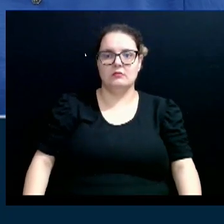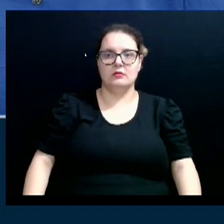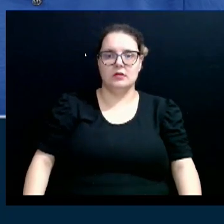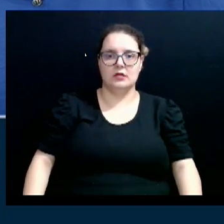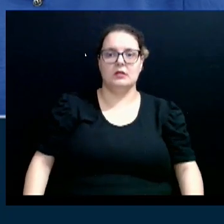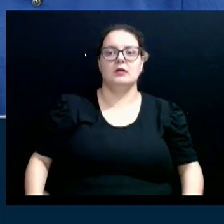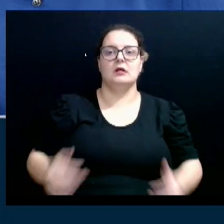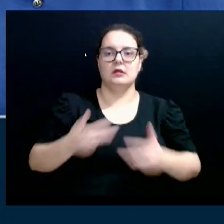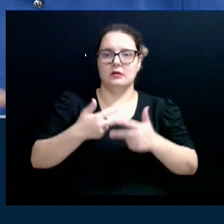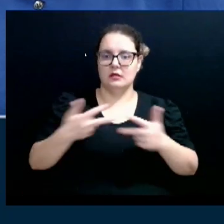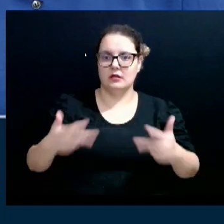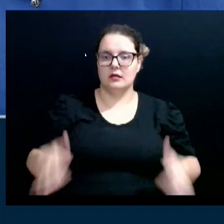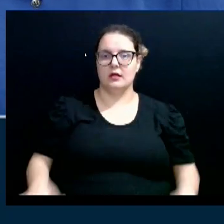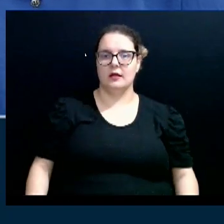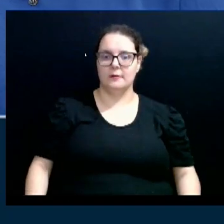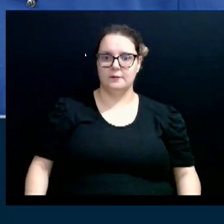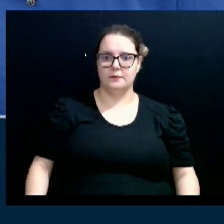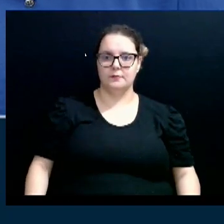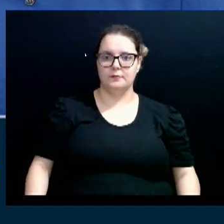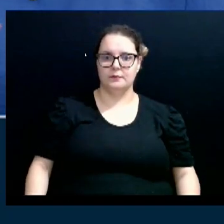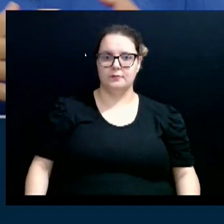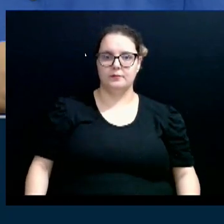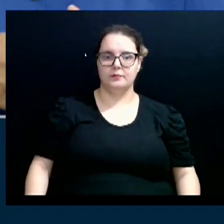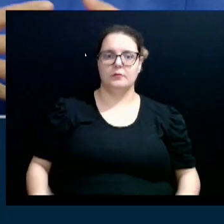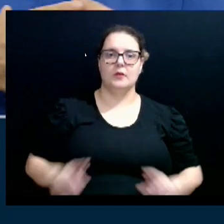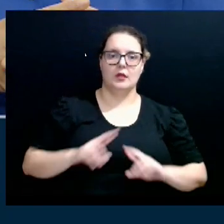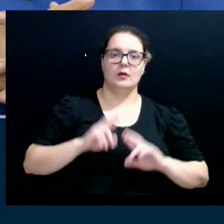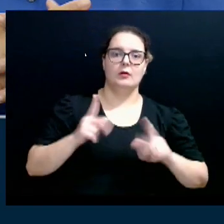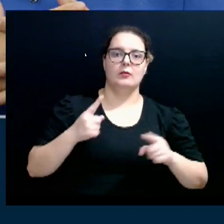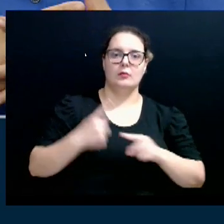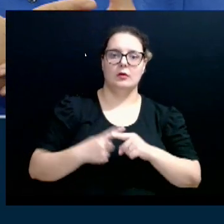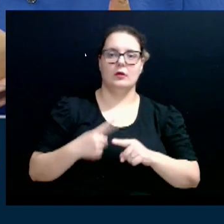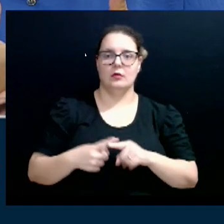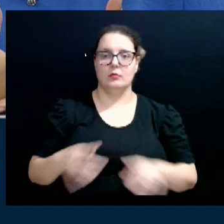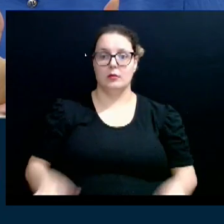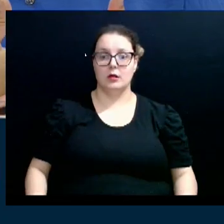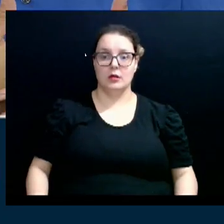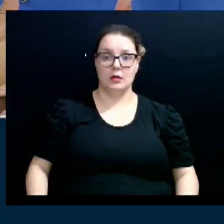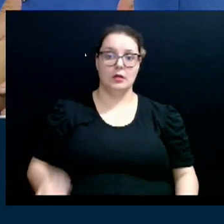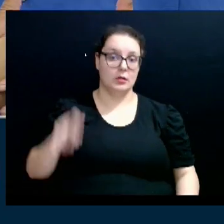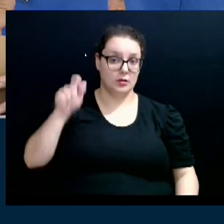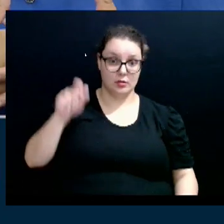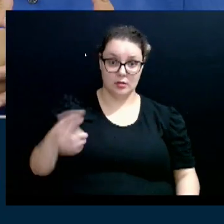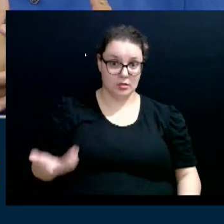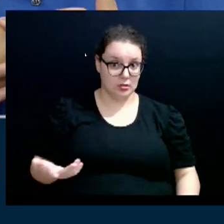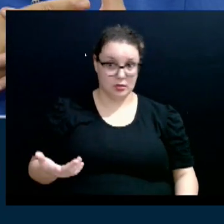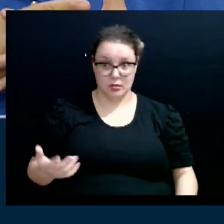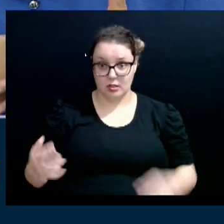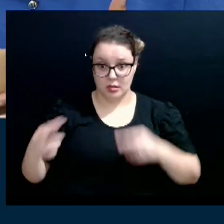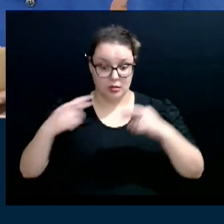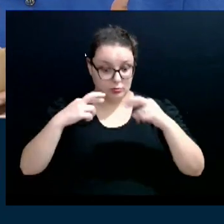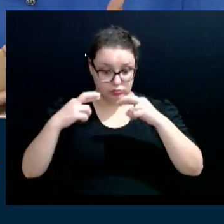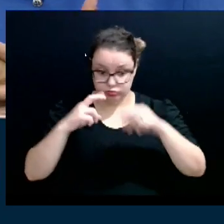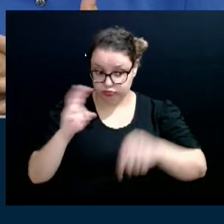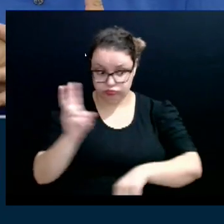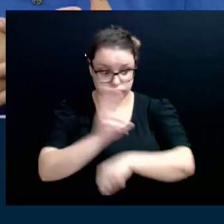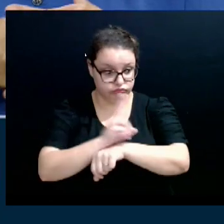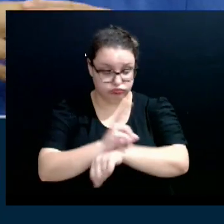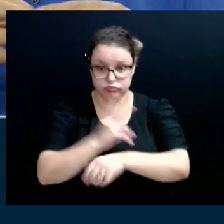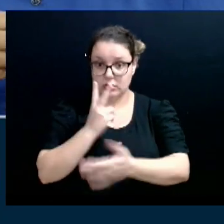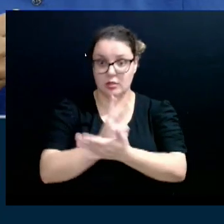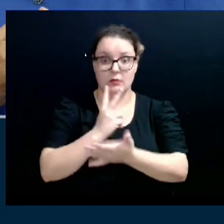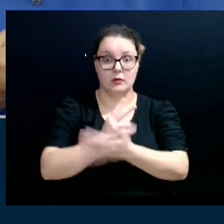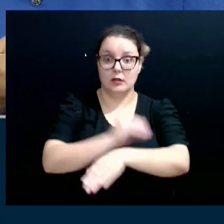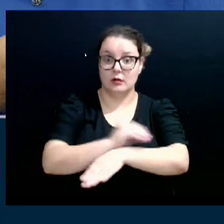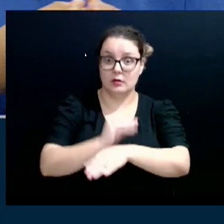que sai um pouco fora, porque essa pessoa ela fica em hipervigilância o tempo todo, ela está cuidando o tempo todo, a